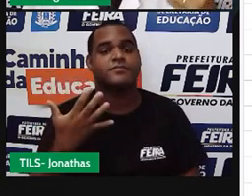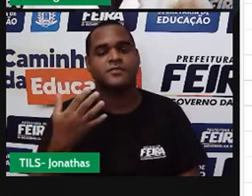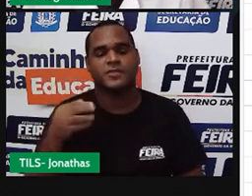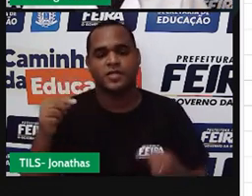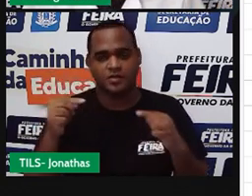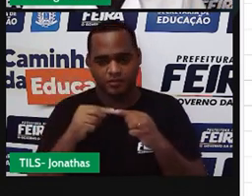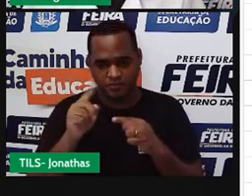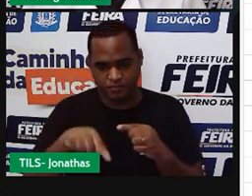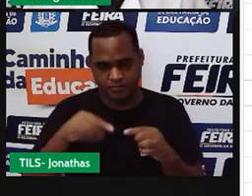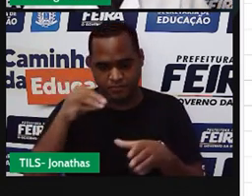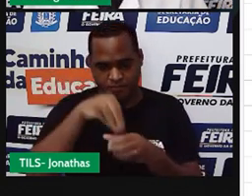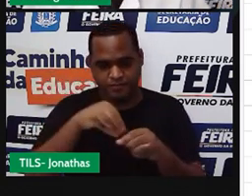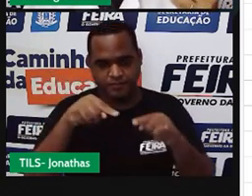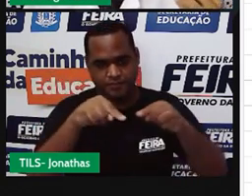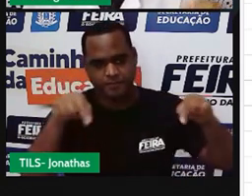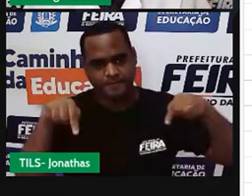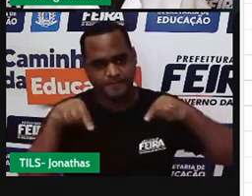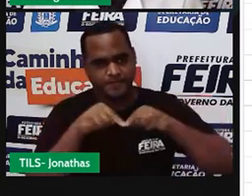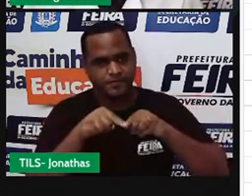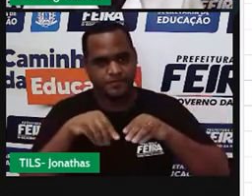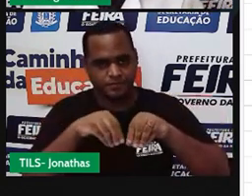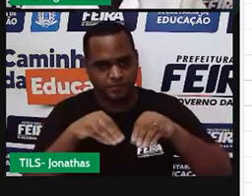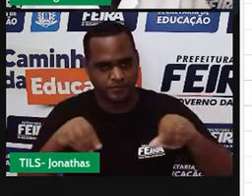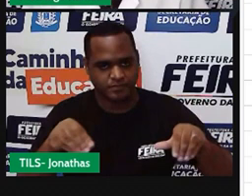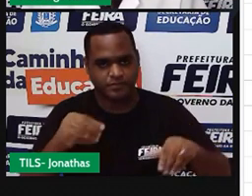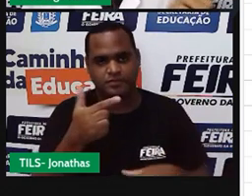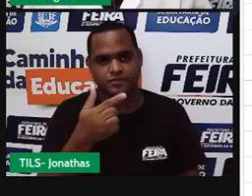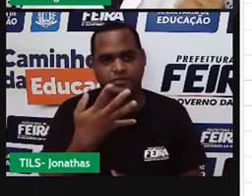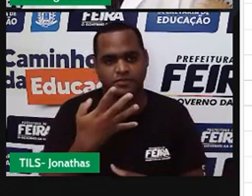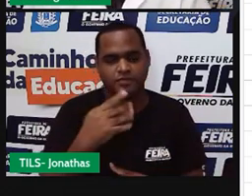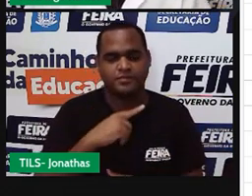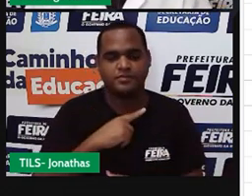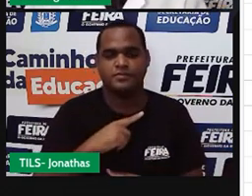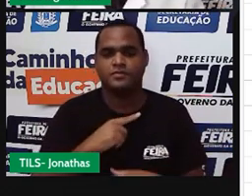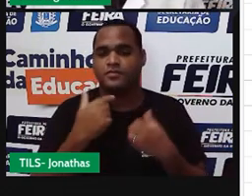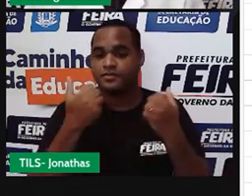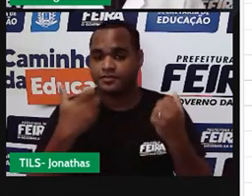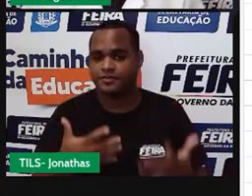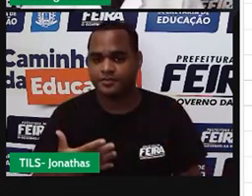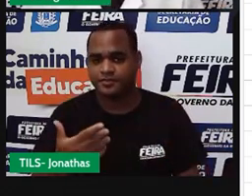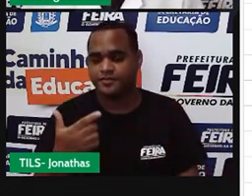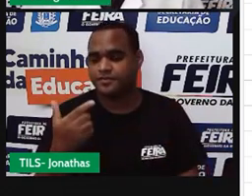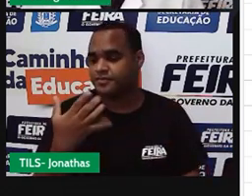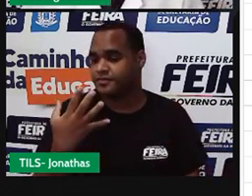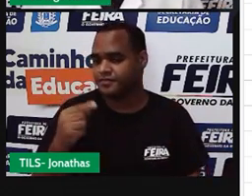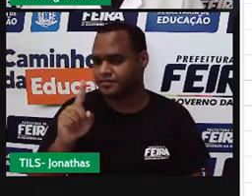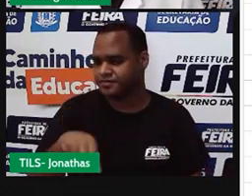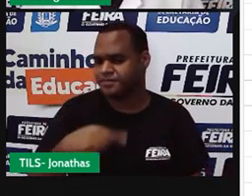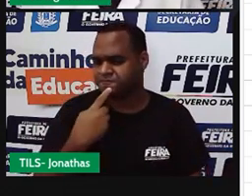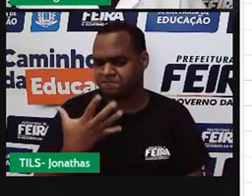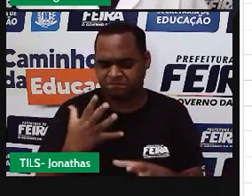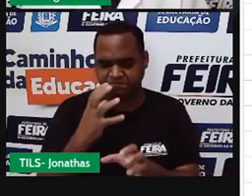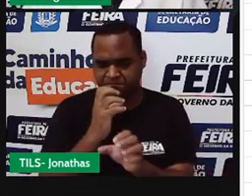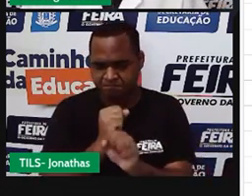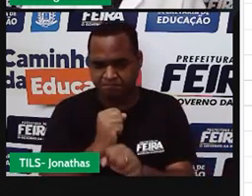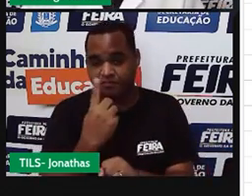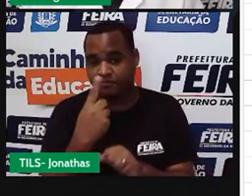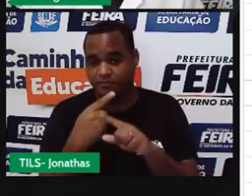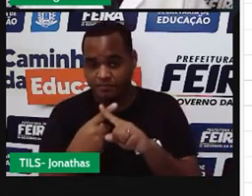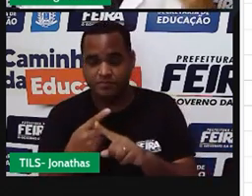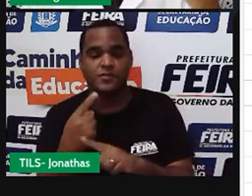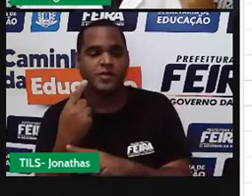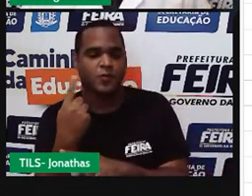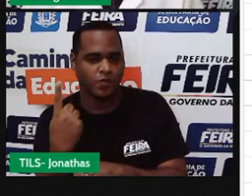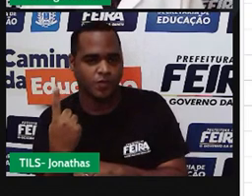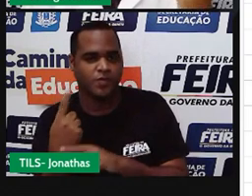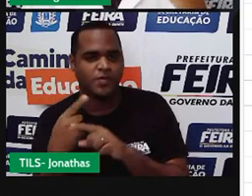cabem 24 placas de grama a cada uma com um metro quadrado né então